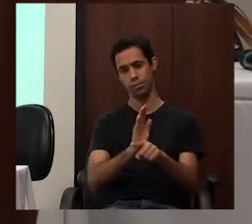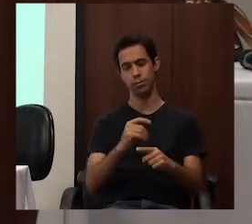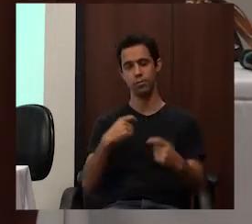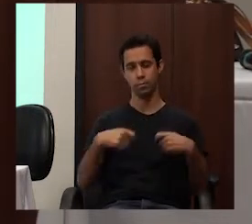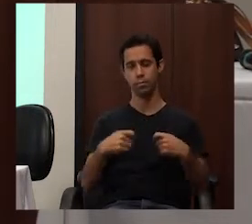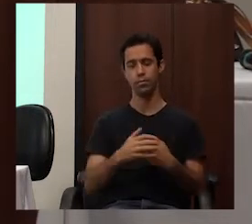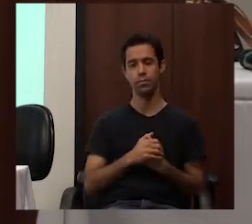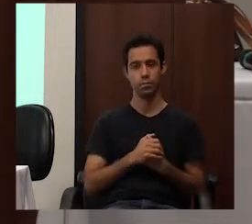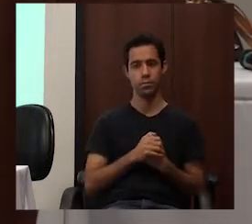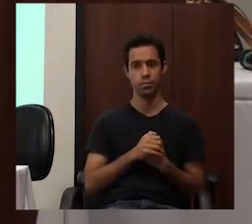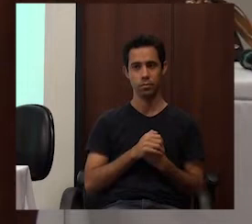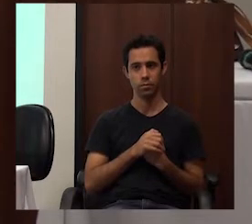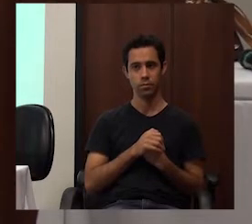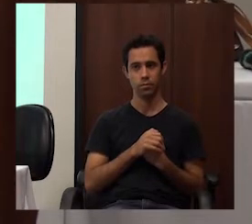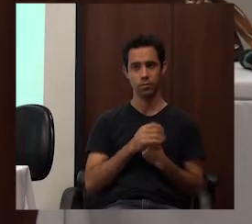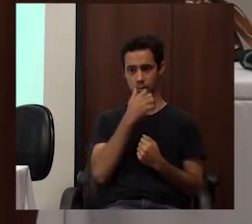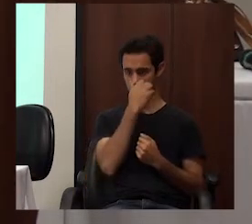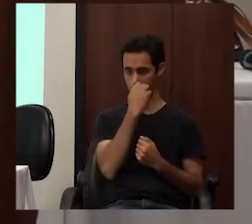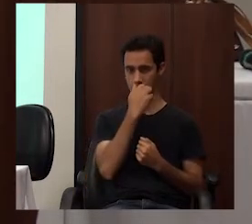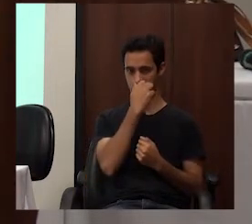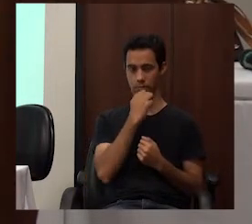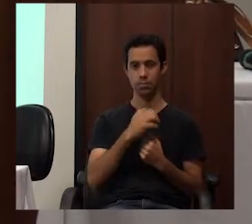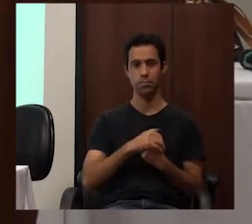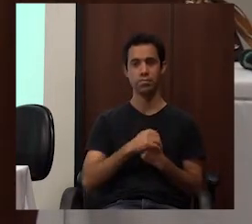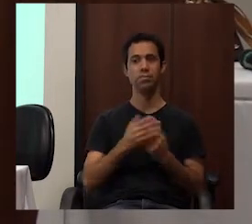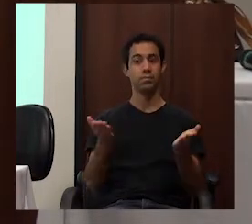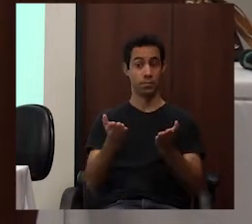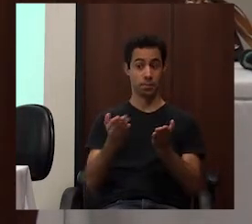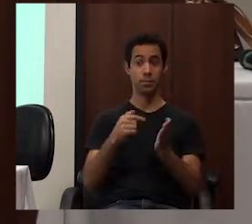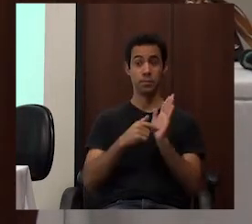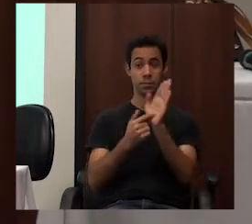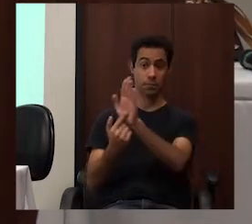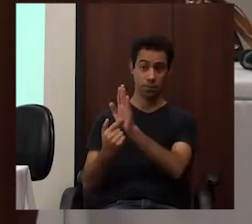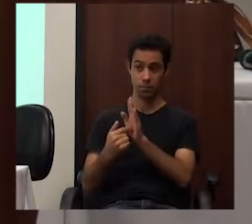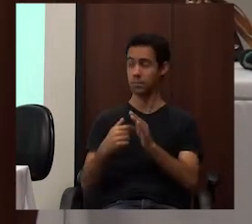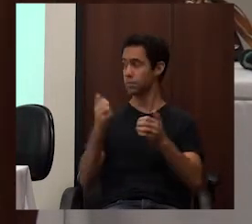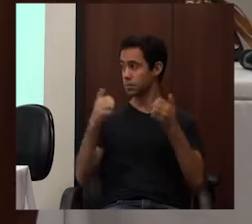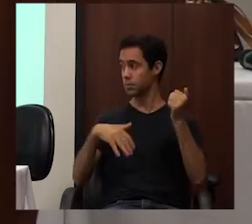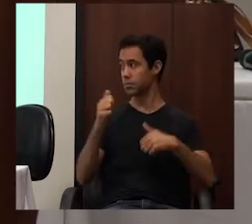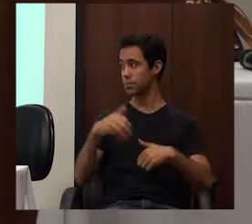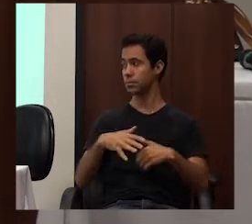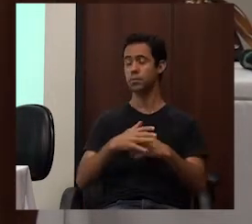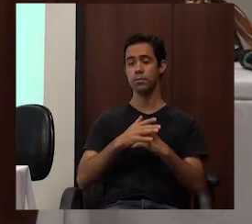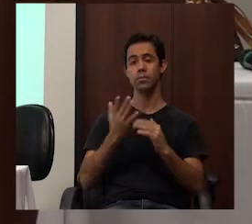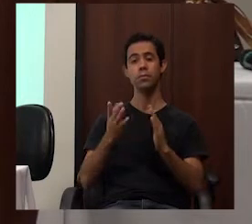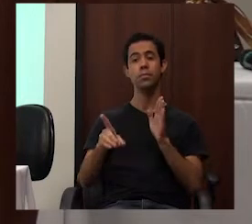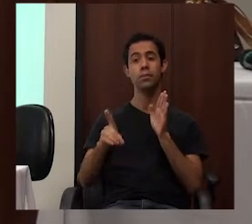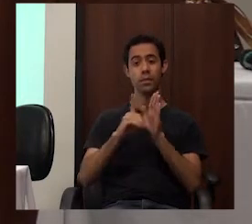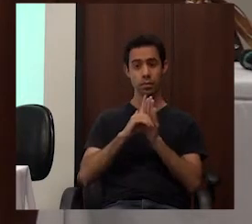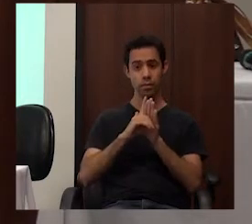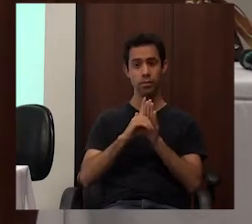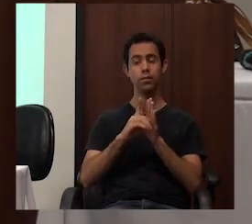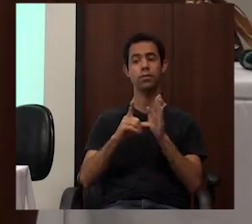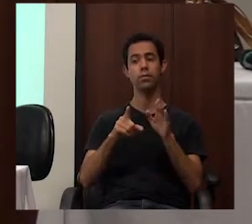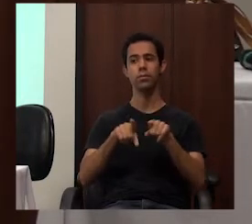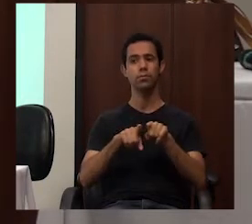né? E eu trago alguma coisa desse decreto porque são aspectos que a